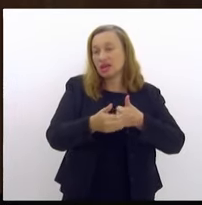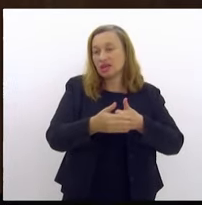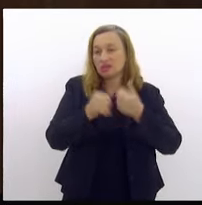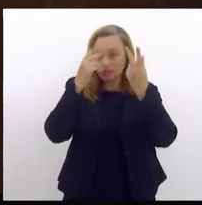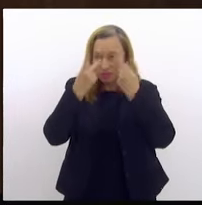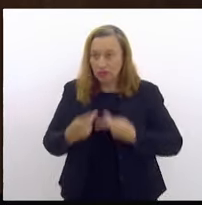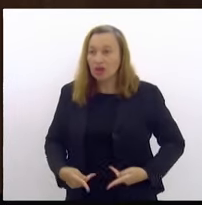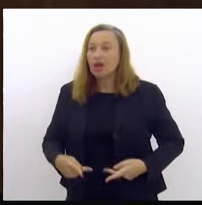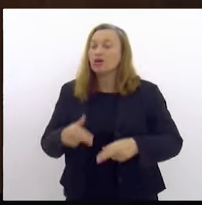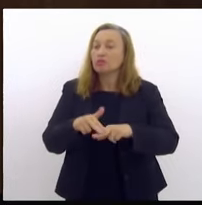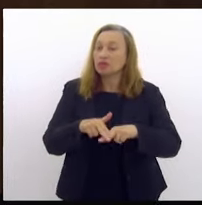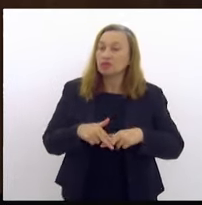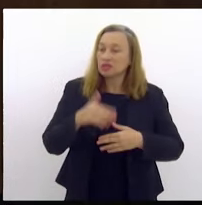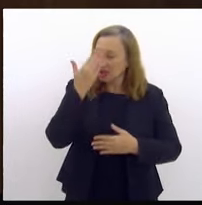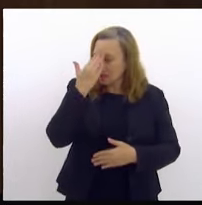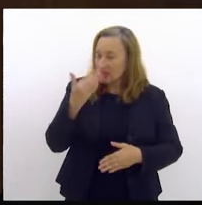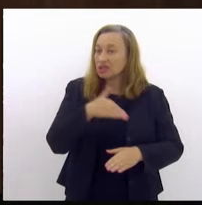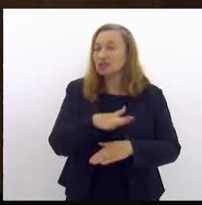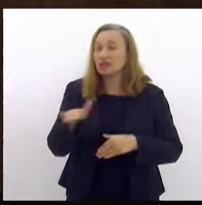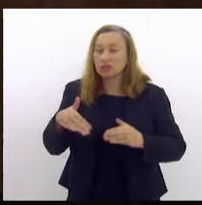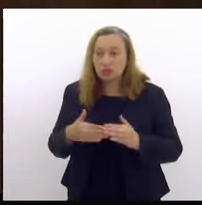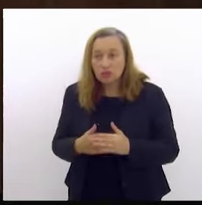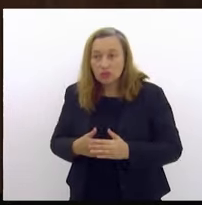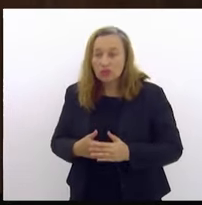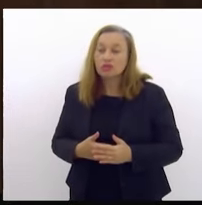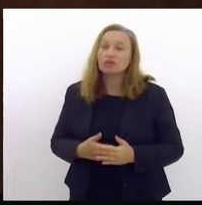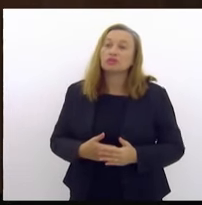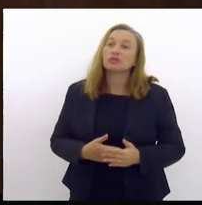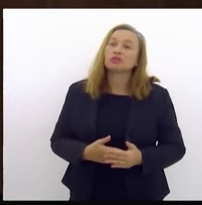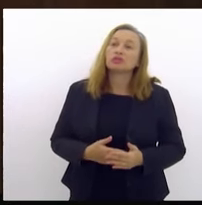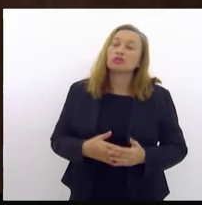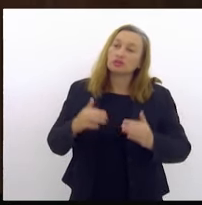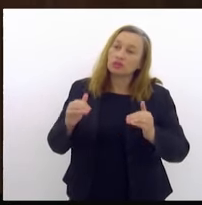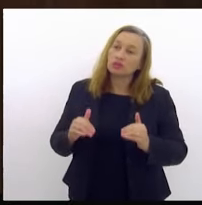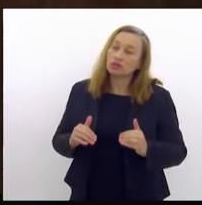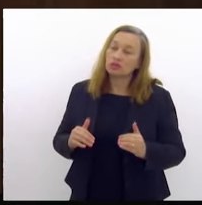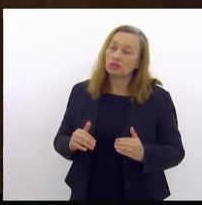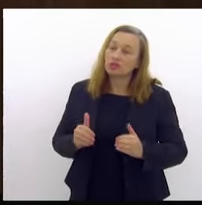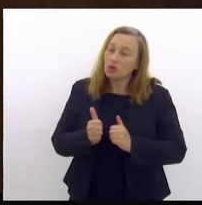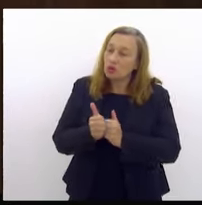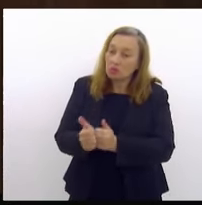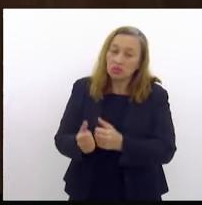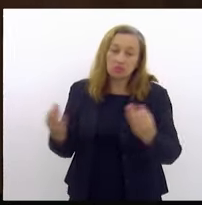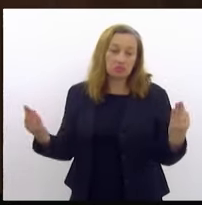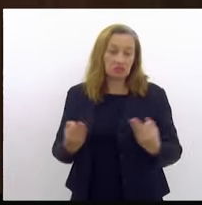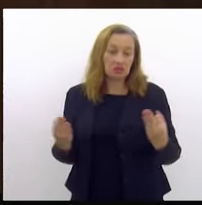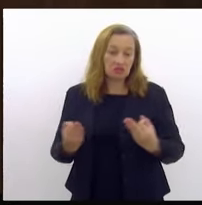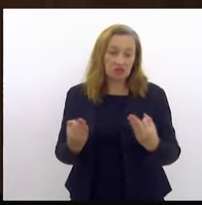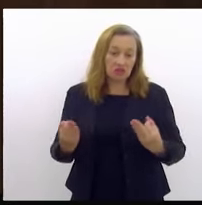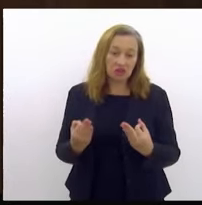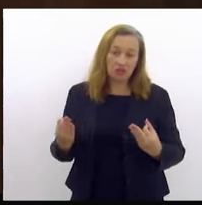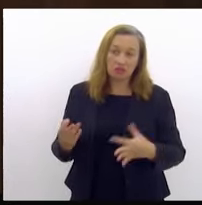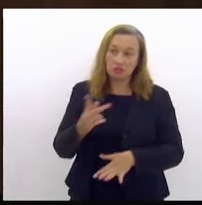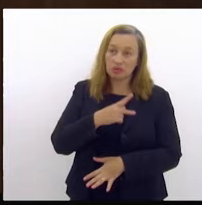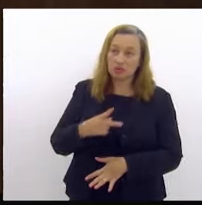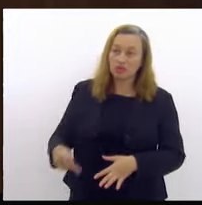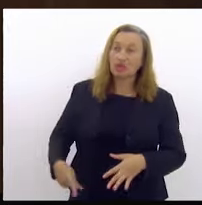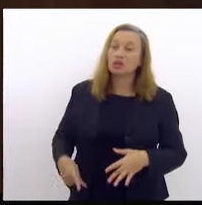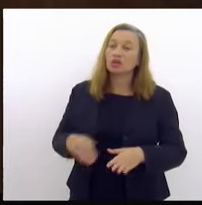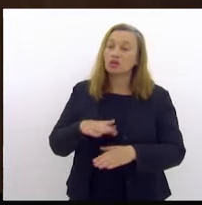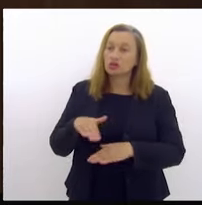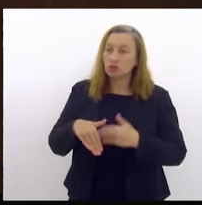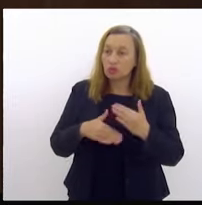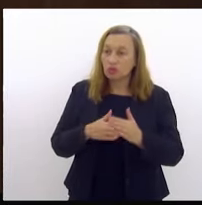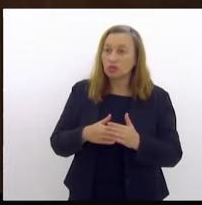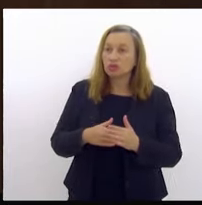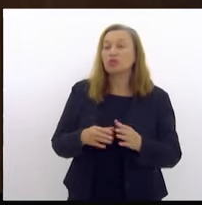humanidade. Portanto, agradeço a todos, e a Vossa Excelência conduziu de forma que todas as comissões pudessem dar o parecer